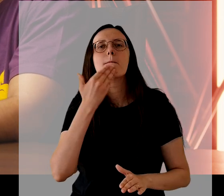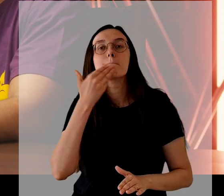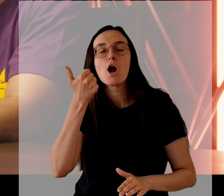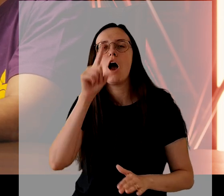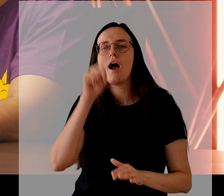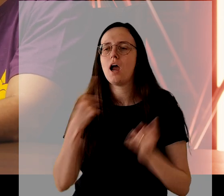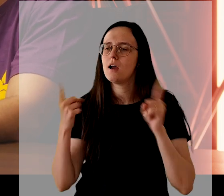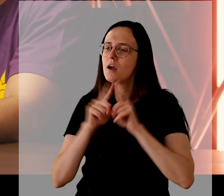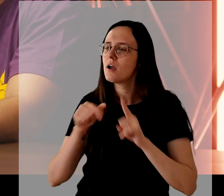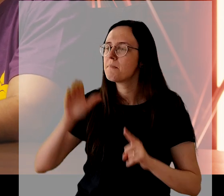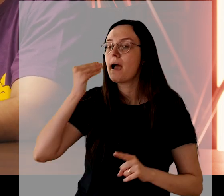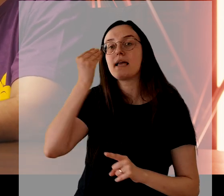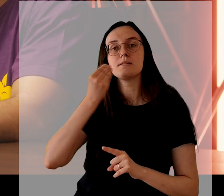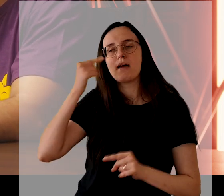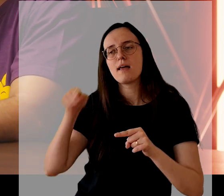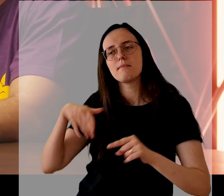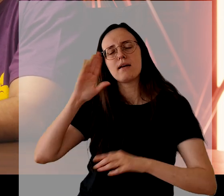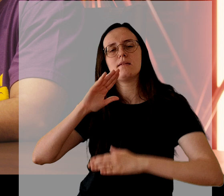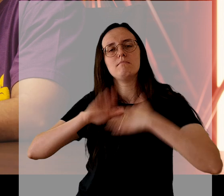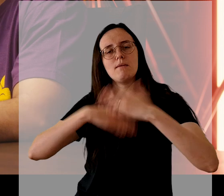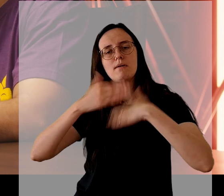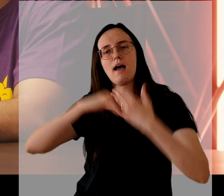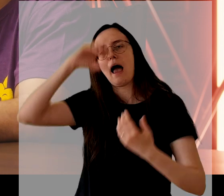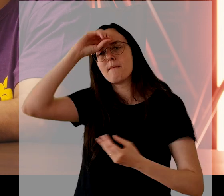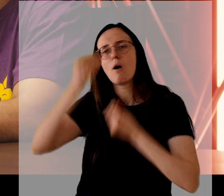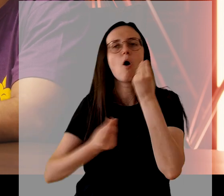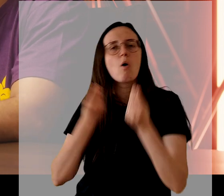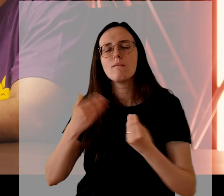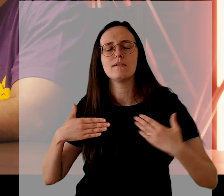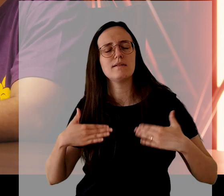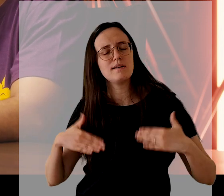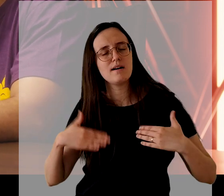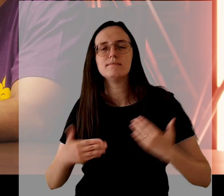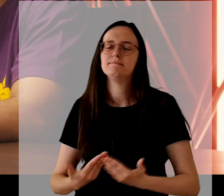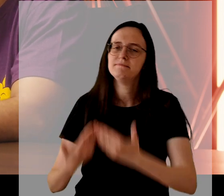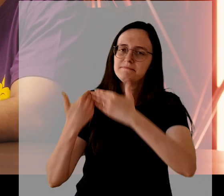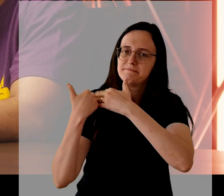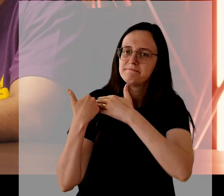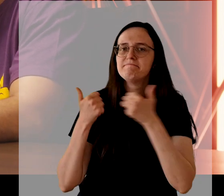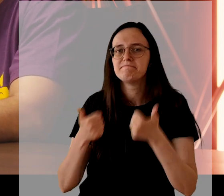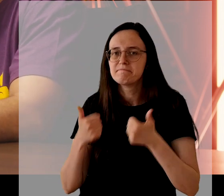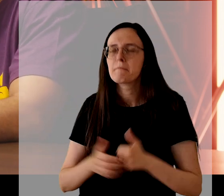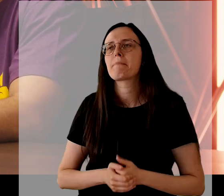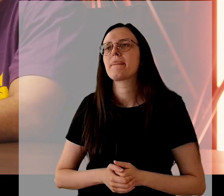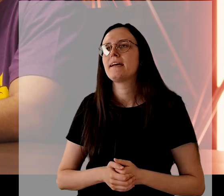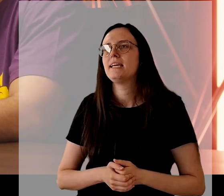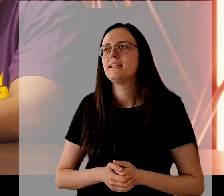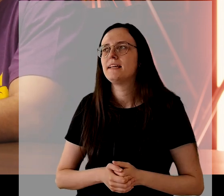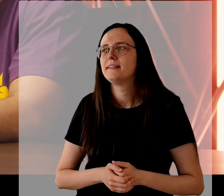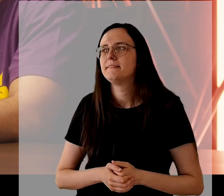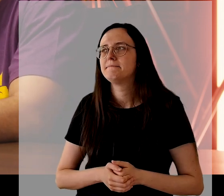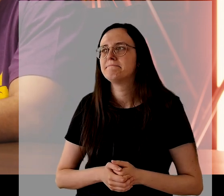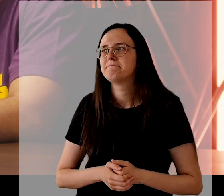colando em quem tem mais experiência para se desenvolver, aprender como faz com calma, né, com responsabilidade ali.